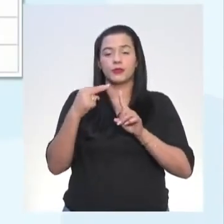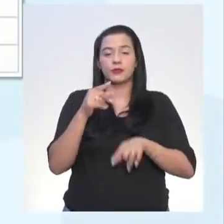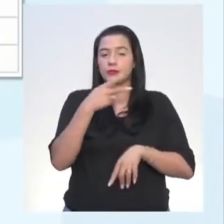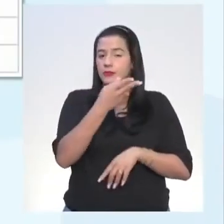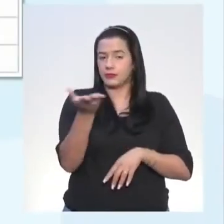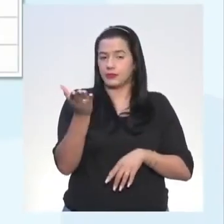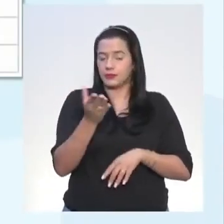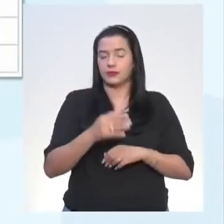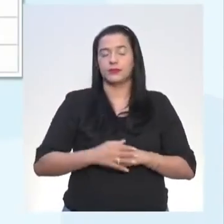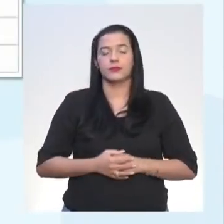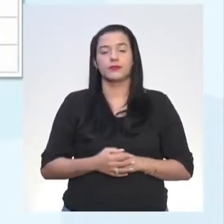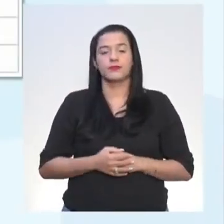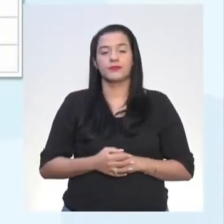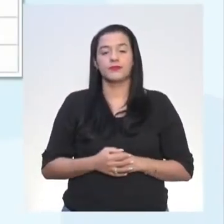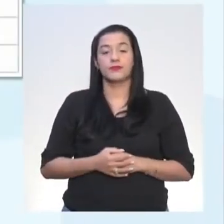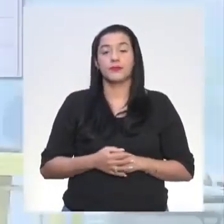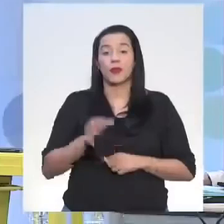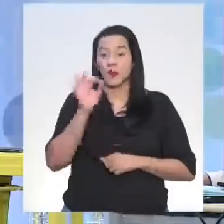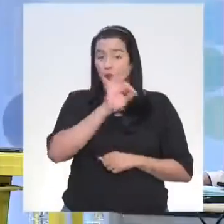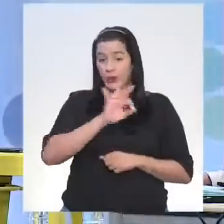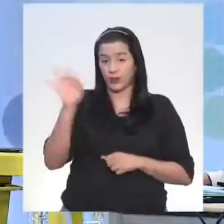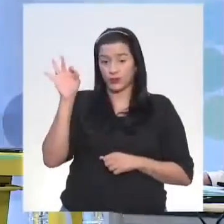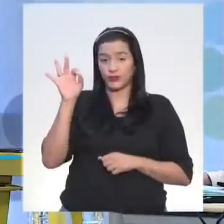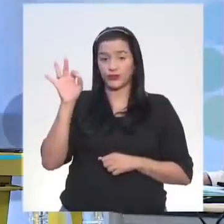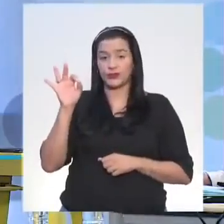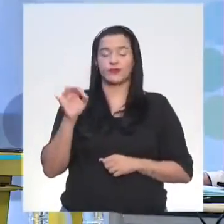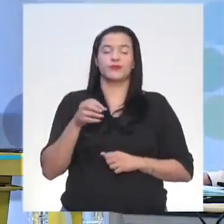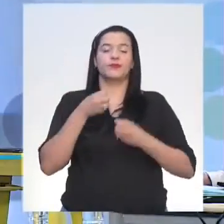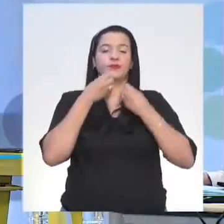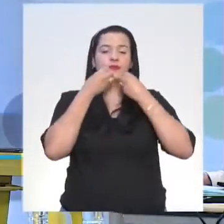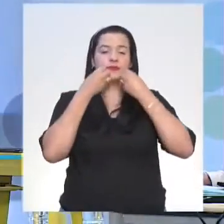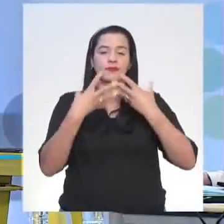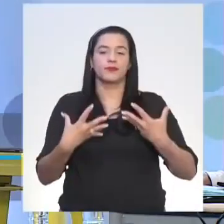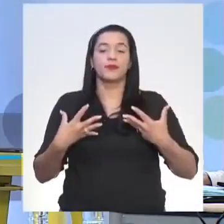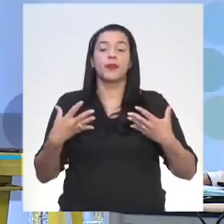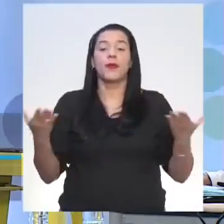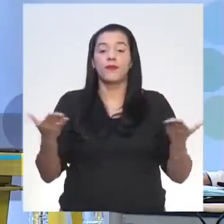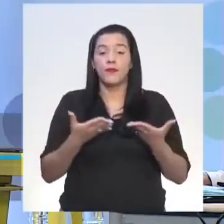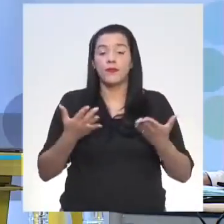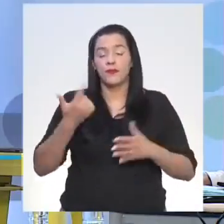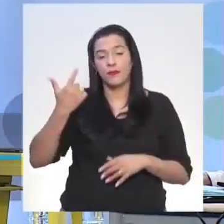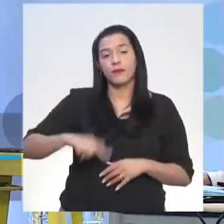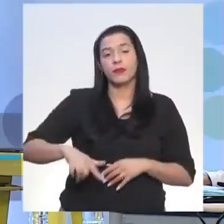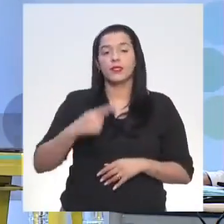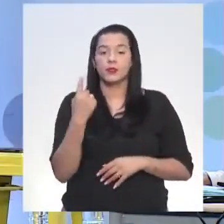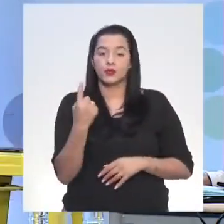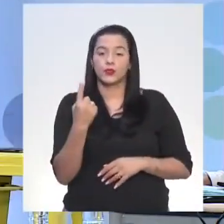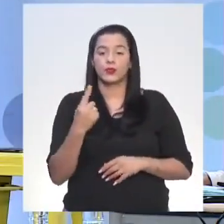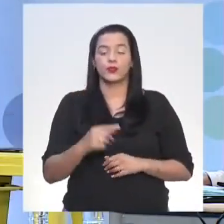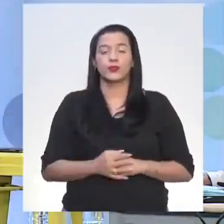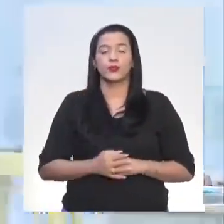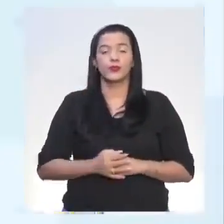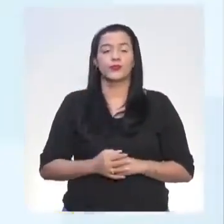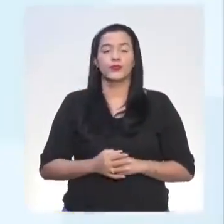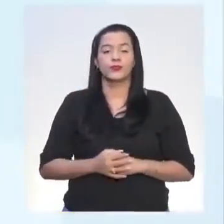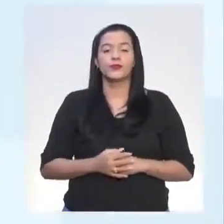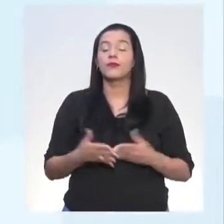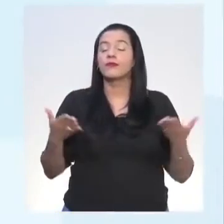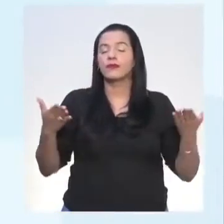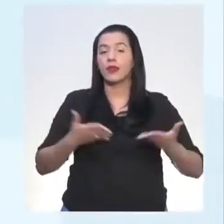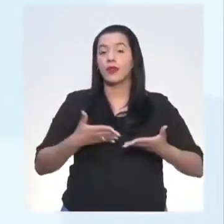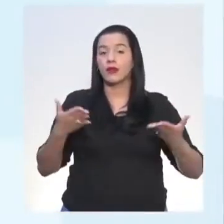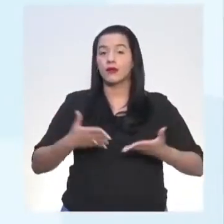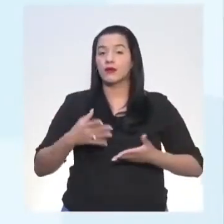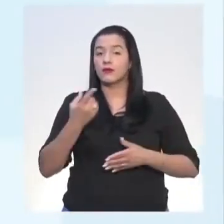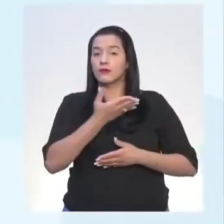ou ED. Show de bola, show de pelota, muito bom. Vamos ver mais um? Vamos lá. Olha só, agora você